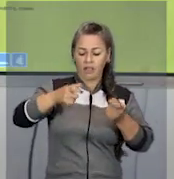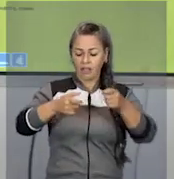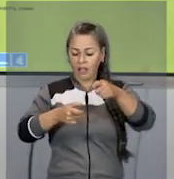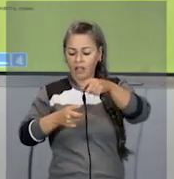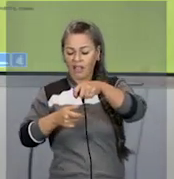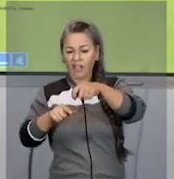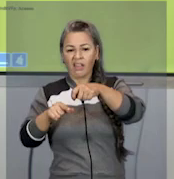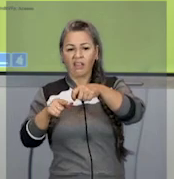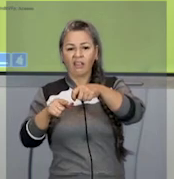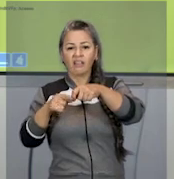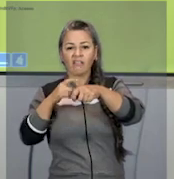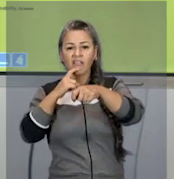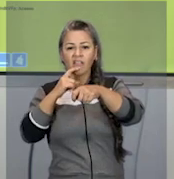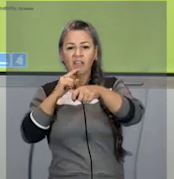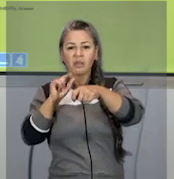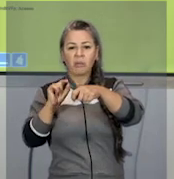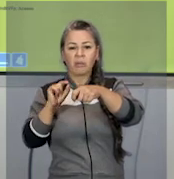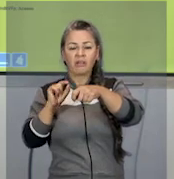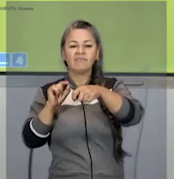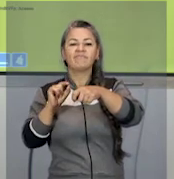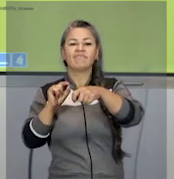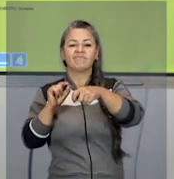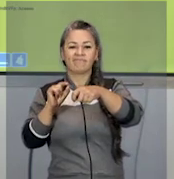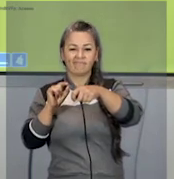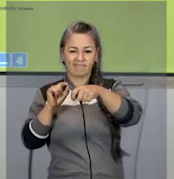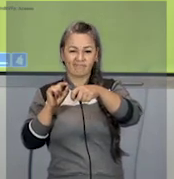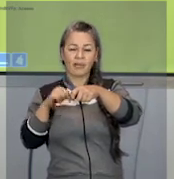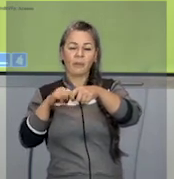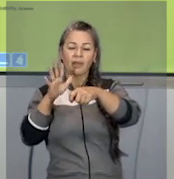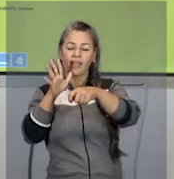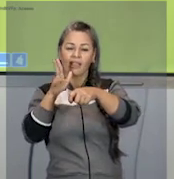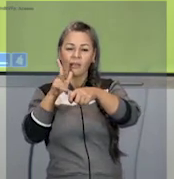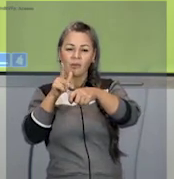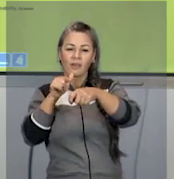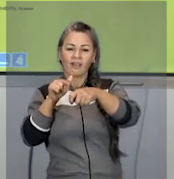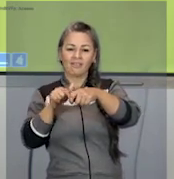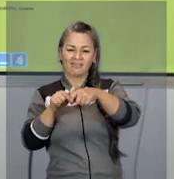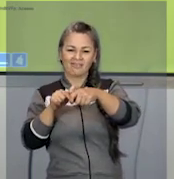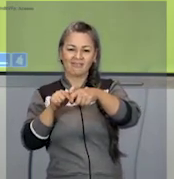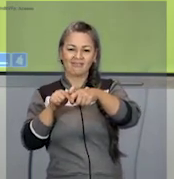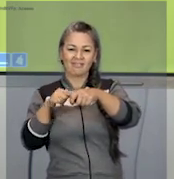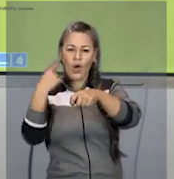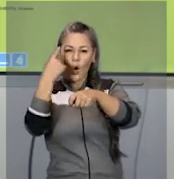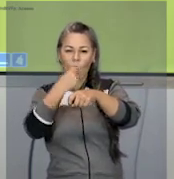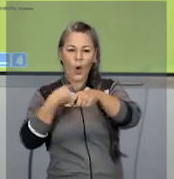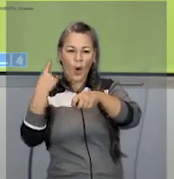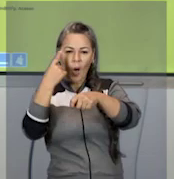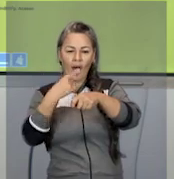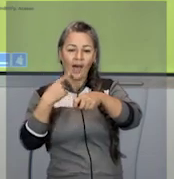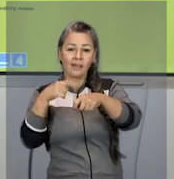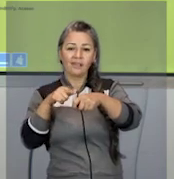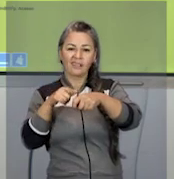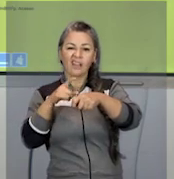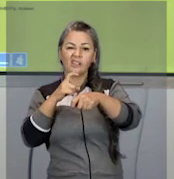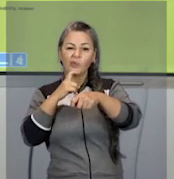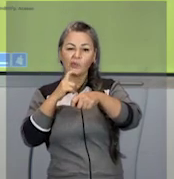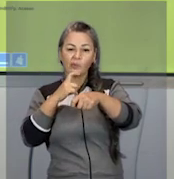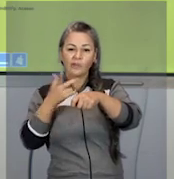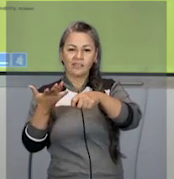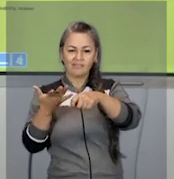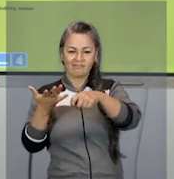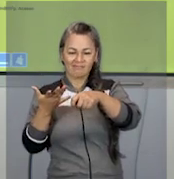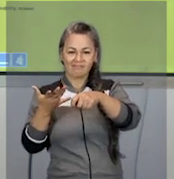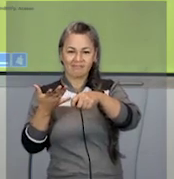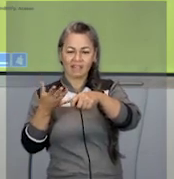aquele cafezinho e ele não está no ponto porque já passou um tempo, ele já esfriou um pouco mais do que gostaria, né? Naquele momento